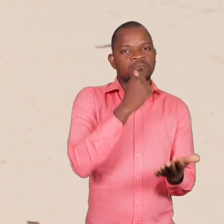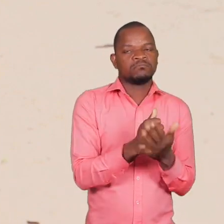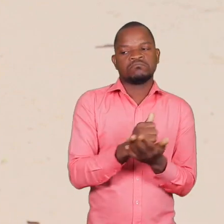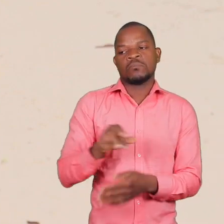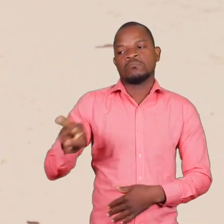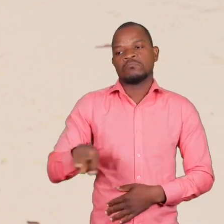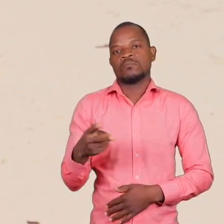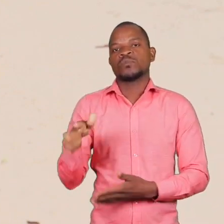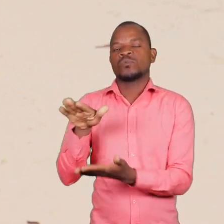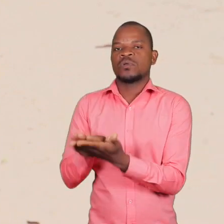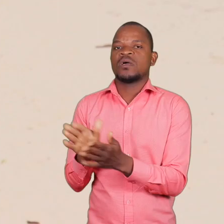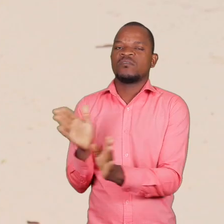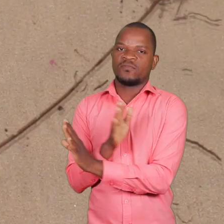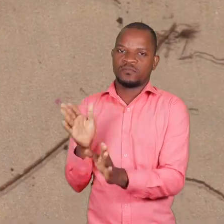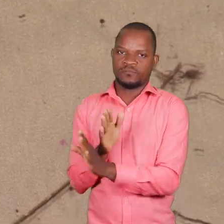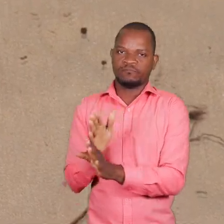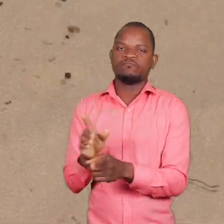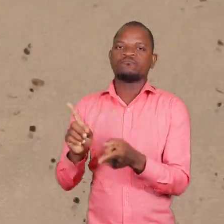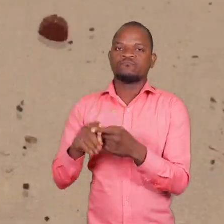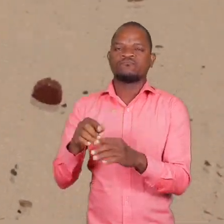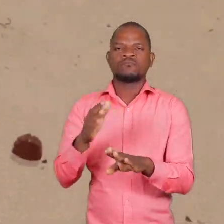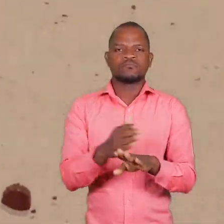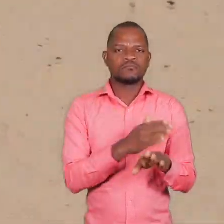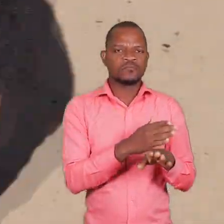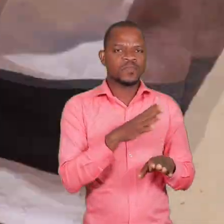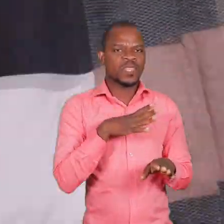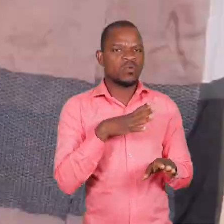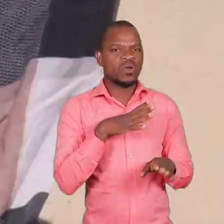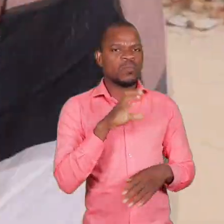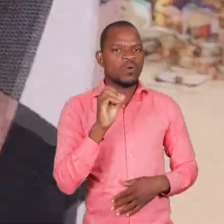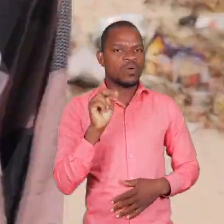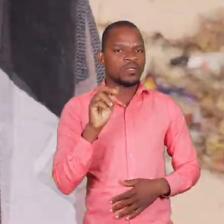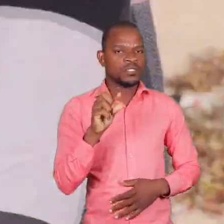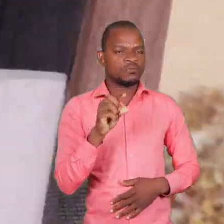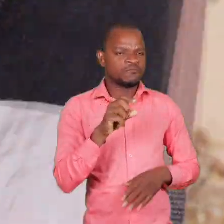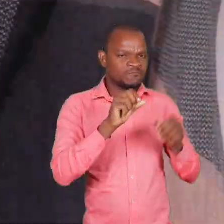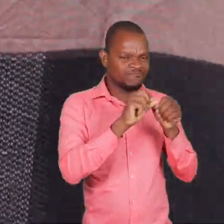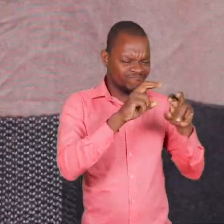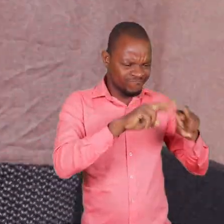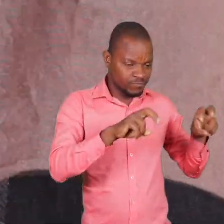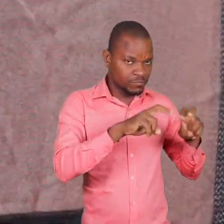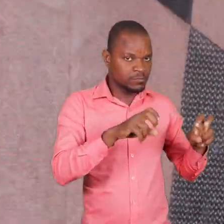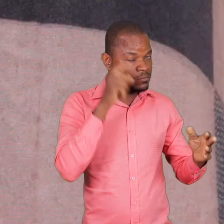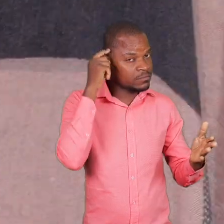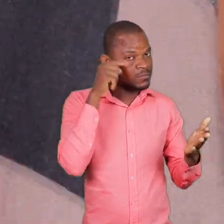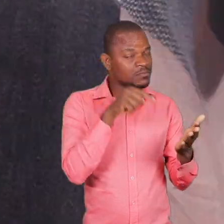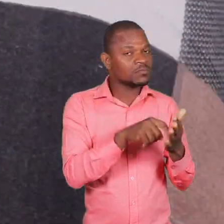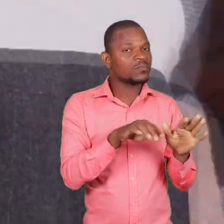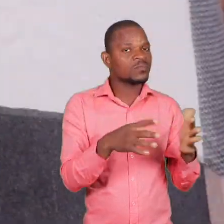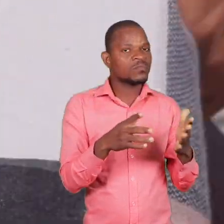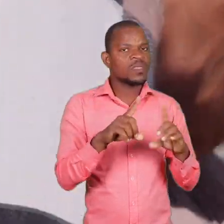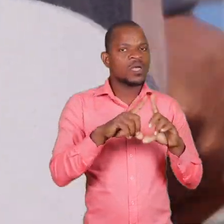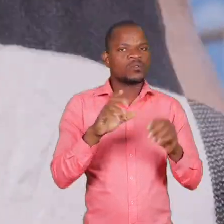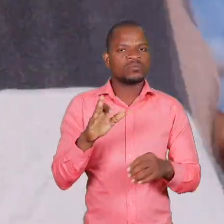Por isso fizemos cocô ao céu aberto. Segundo estimativas da WaterAid, o fecalismo a céu aberto é 4 vezes